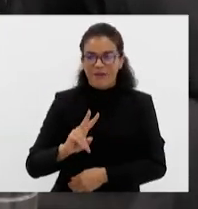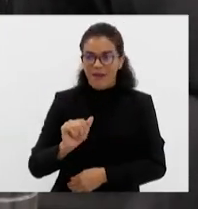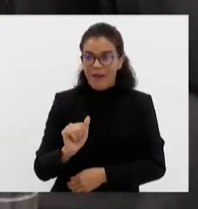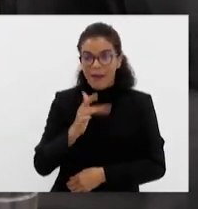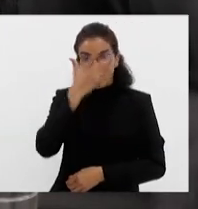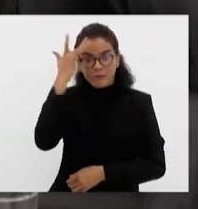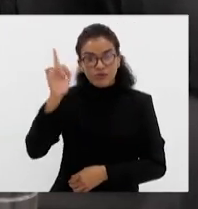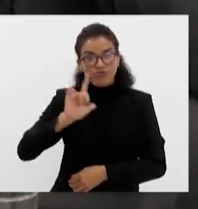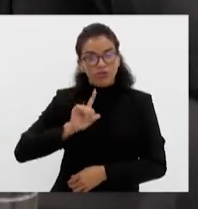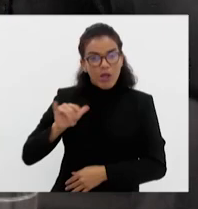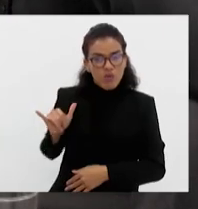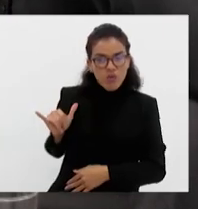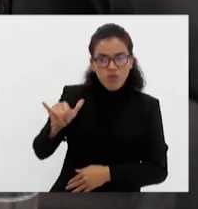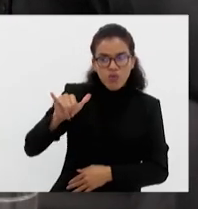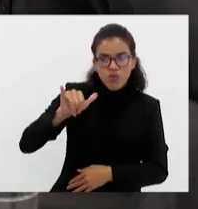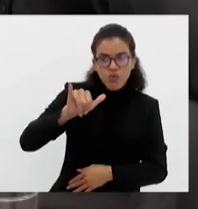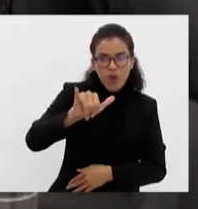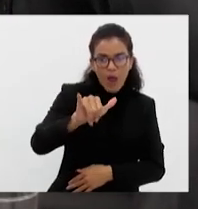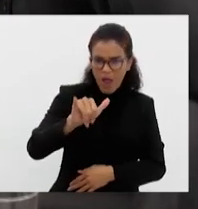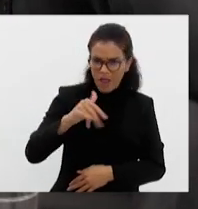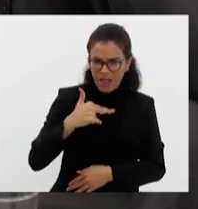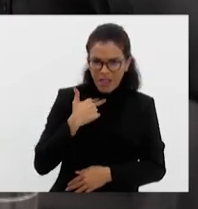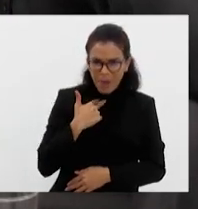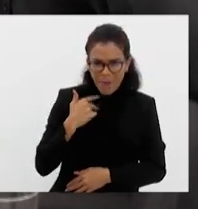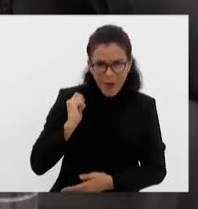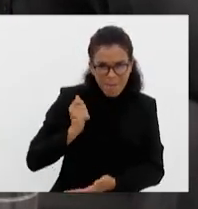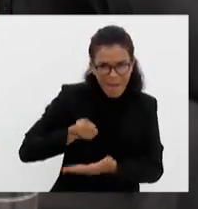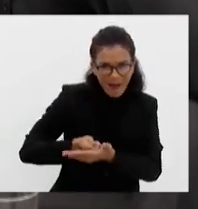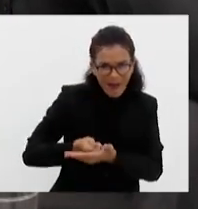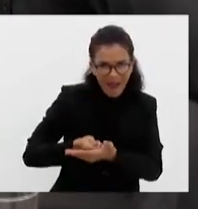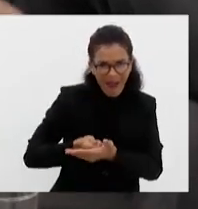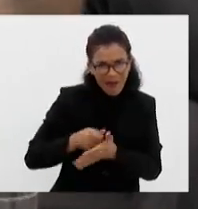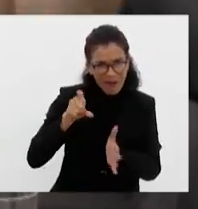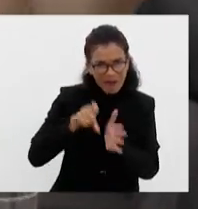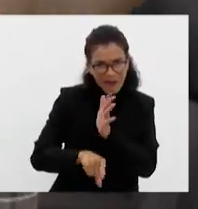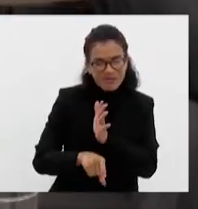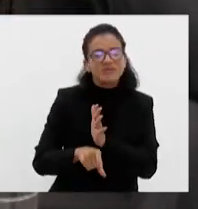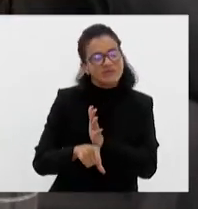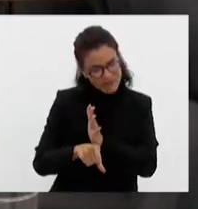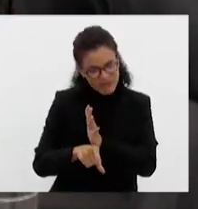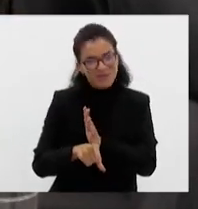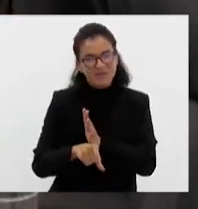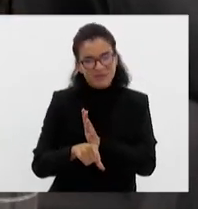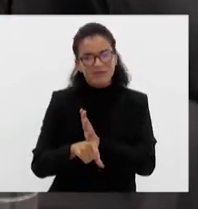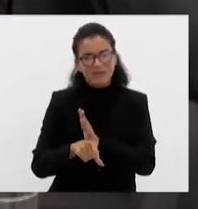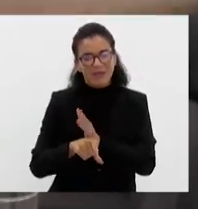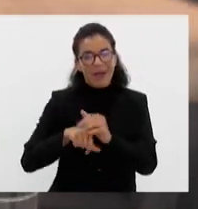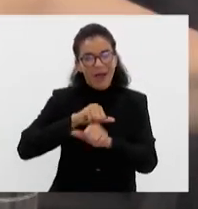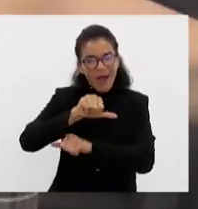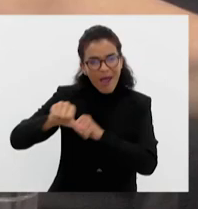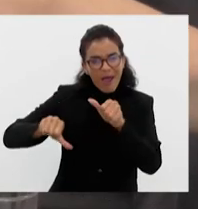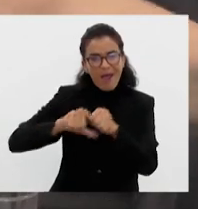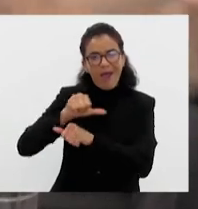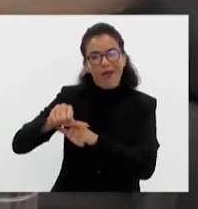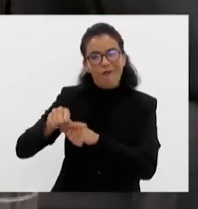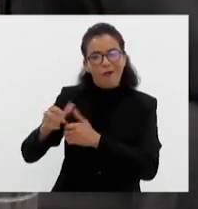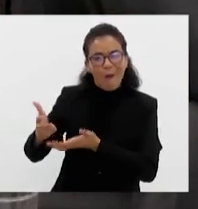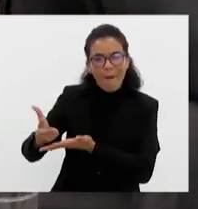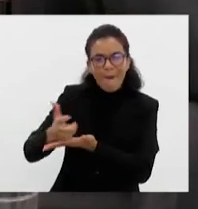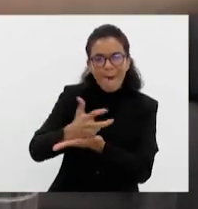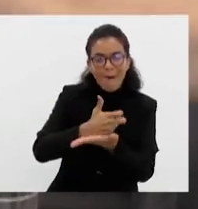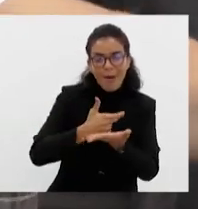tem um avião, ele não pode pagar a taxa? Ele vai pagar a taxa. A reforma tributária abriu essa